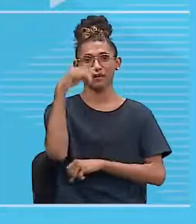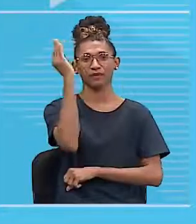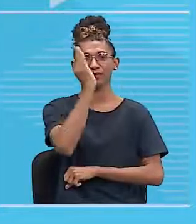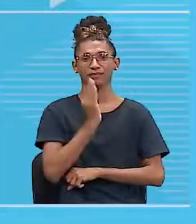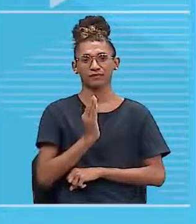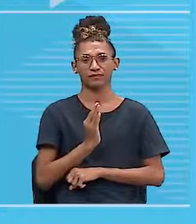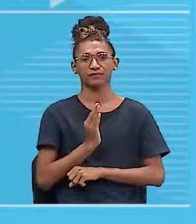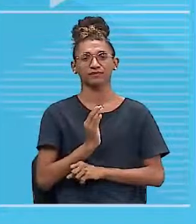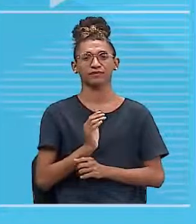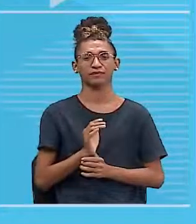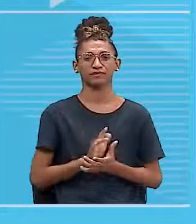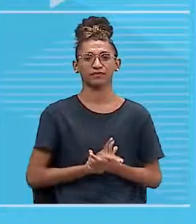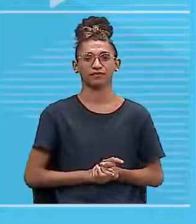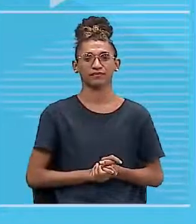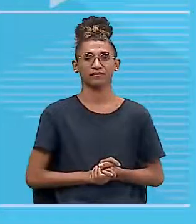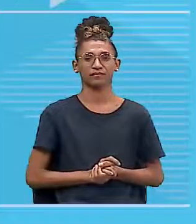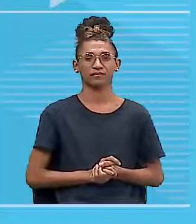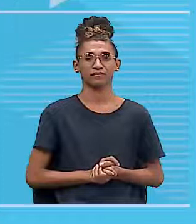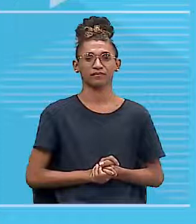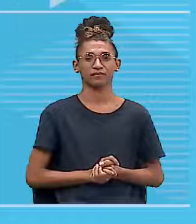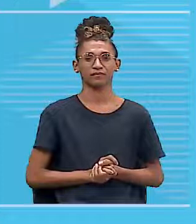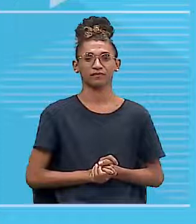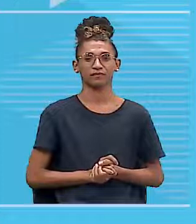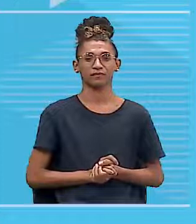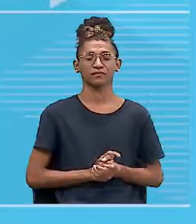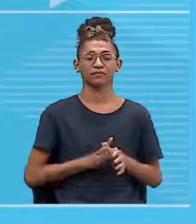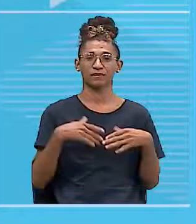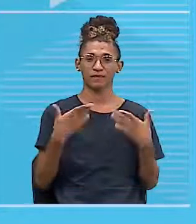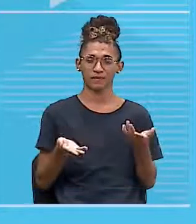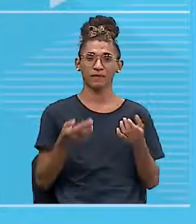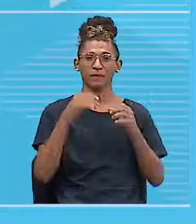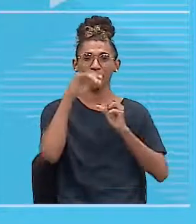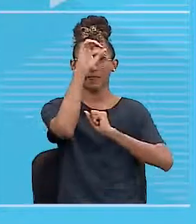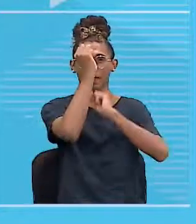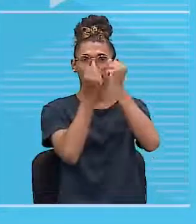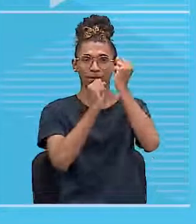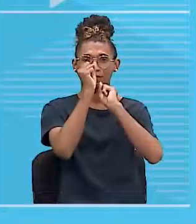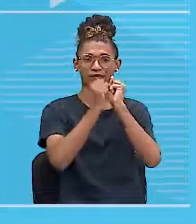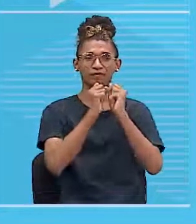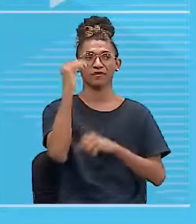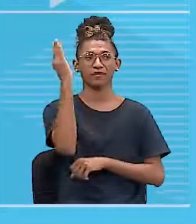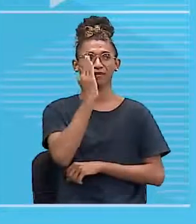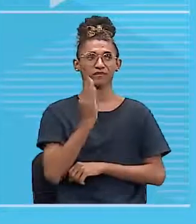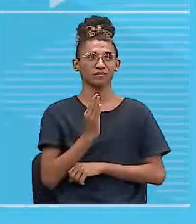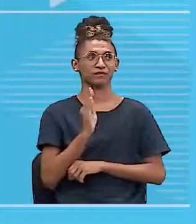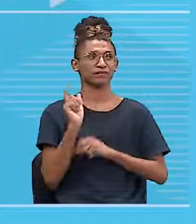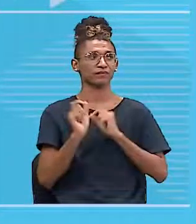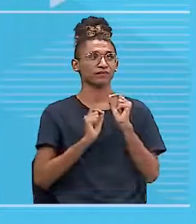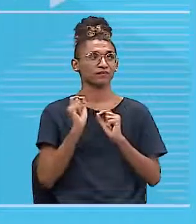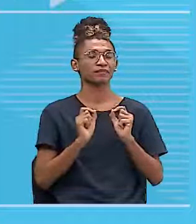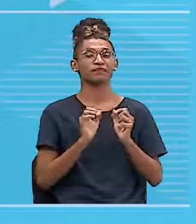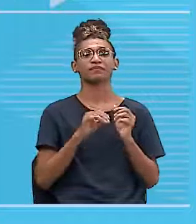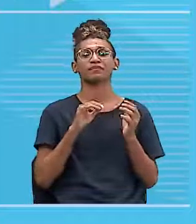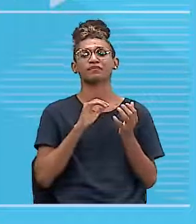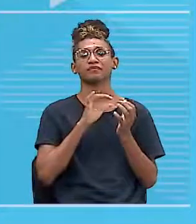e indústria no Brasil crianças a indústria no Brasil a indústria tardia você